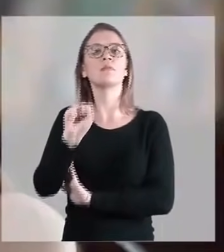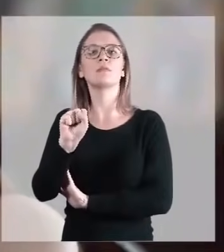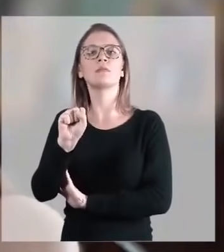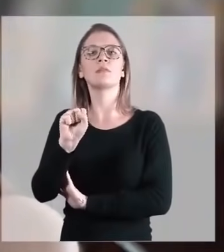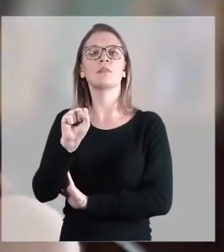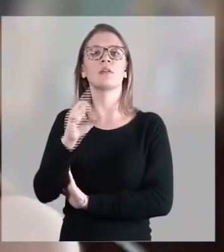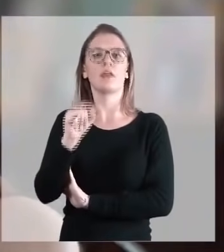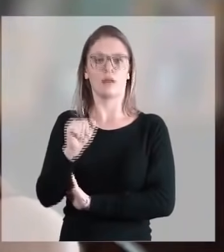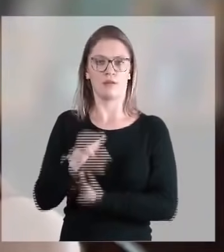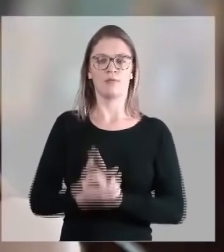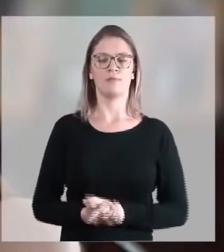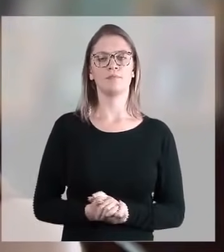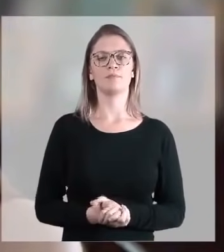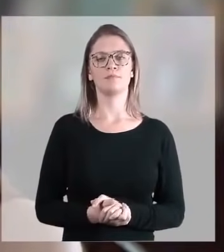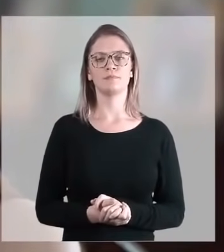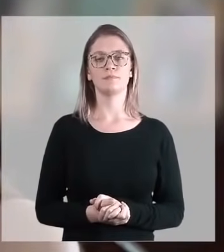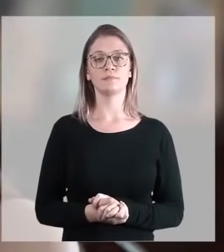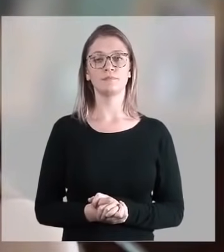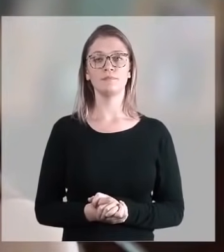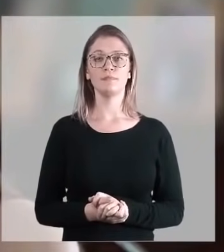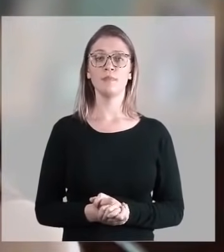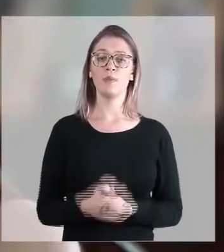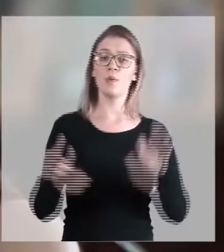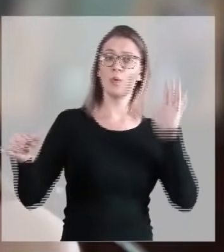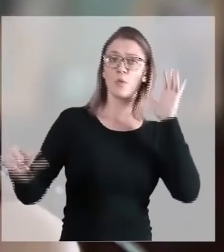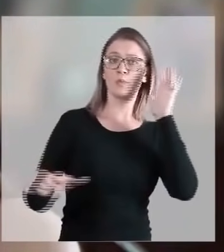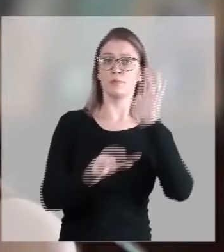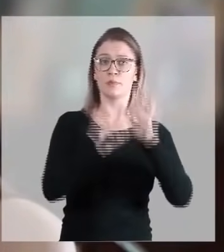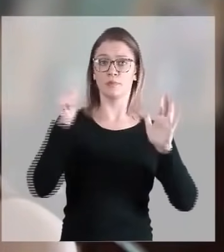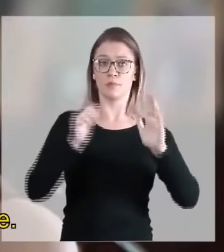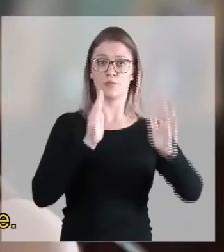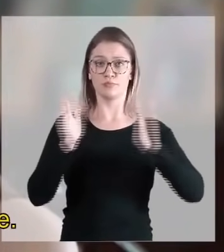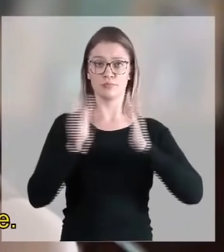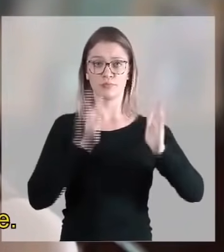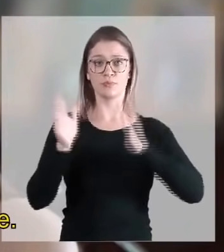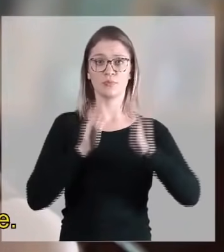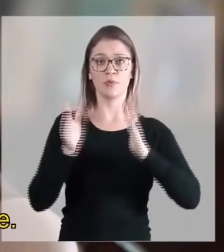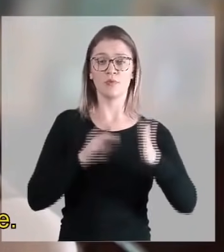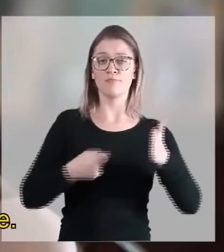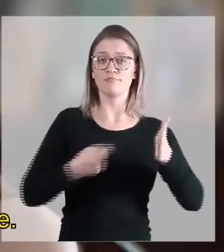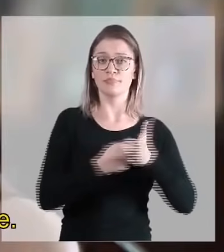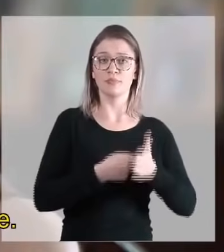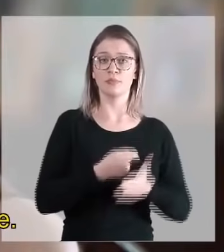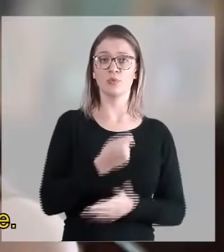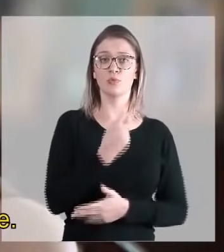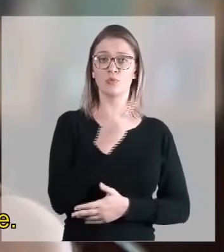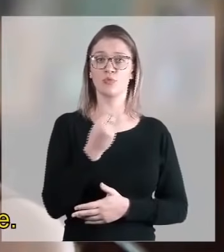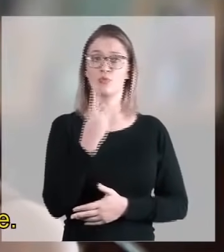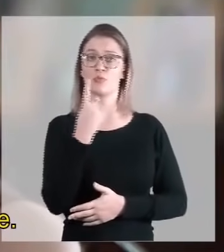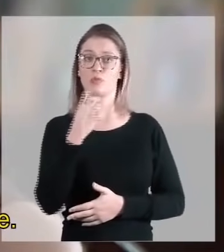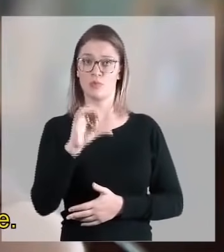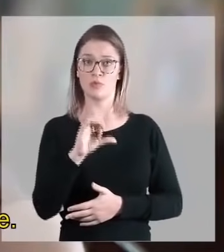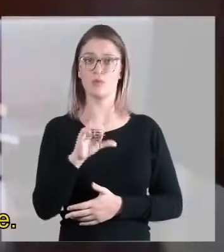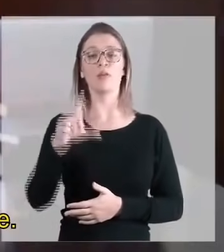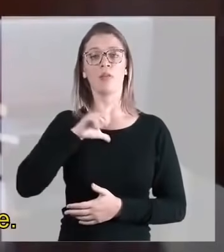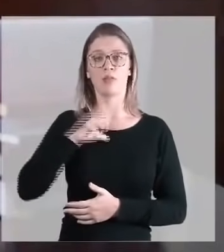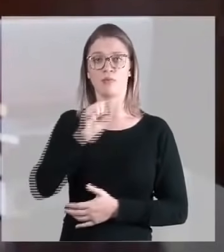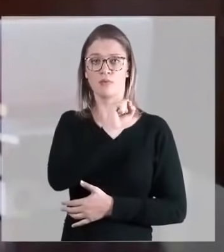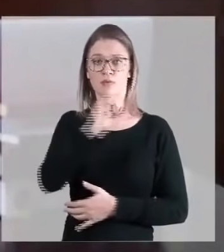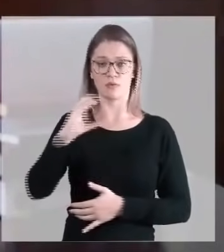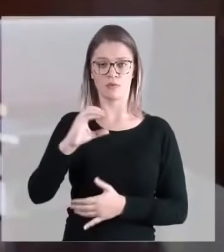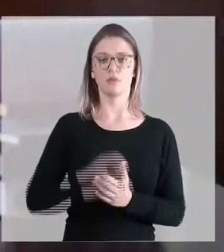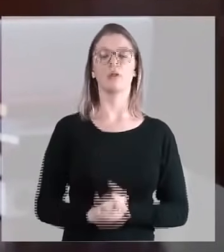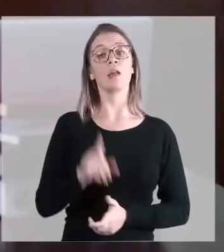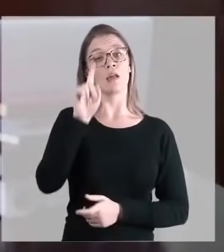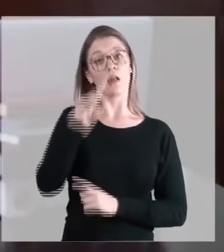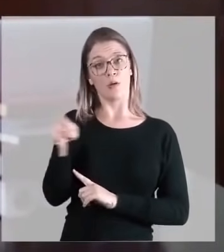Adolescente. O primeiro episódio que eu quero mostrar para os senhores foi denunciado em 2019 em um discurso meu na tribuna no Parlamento Catarinense.